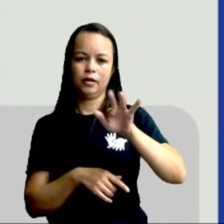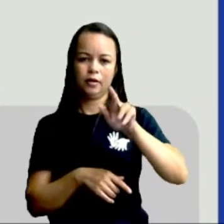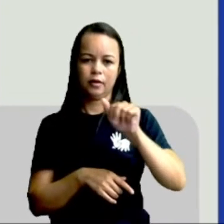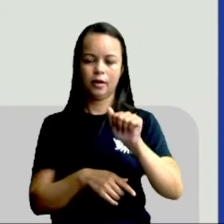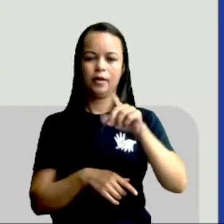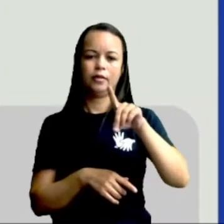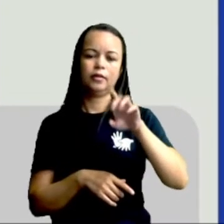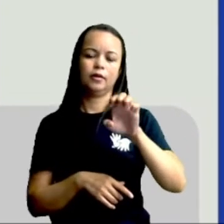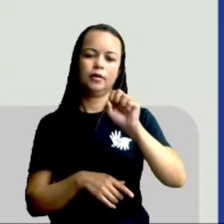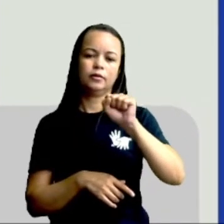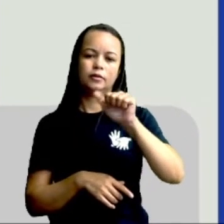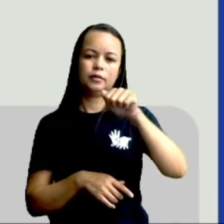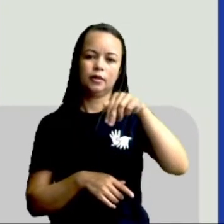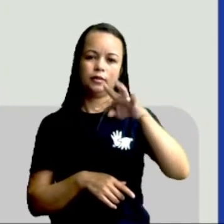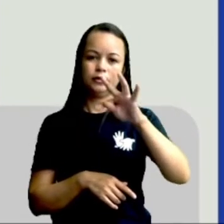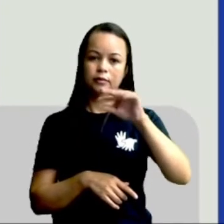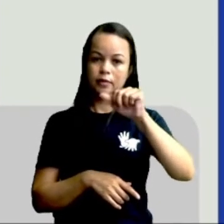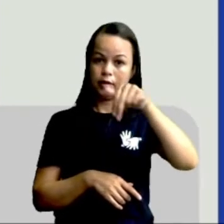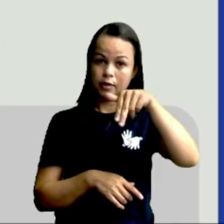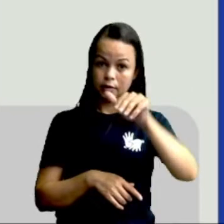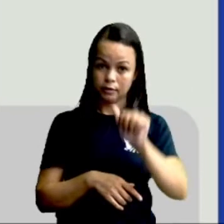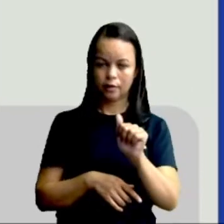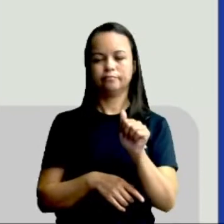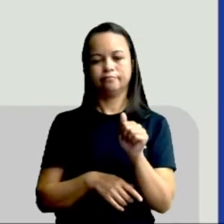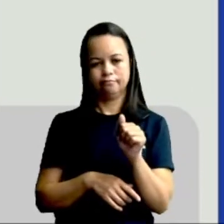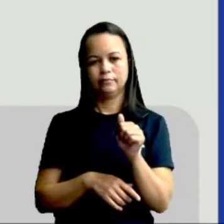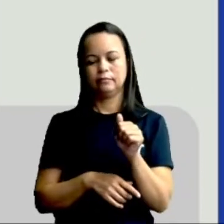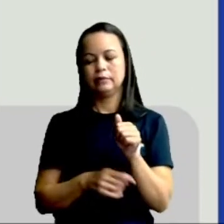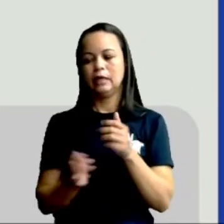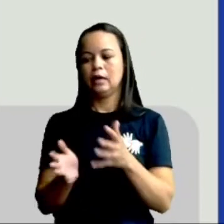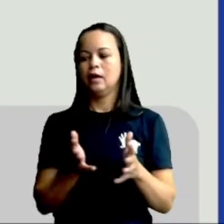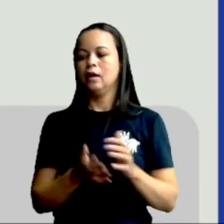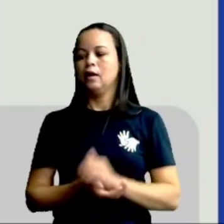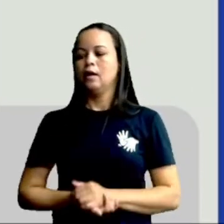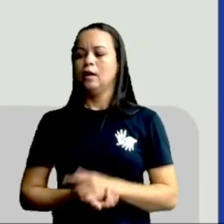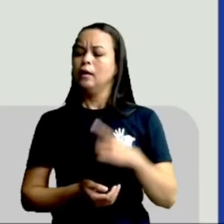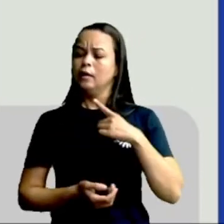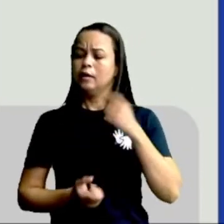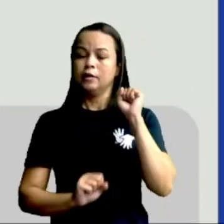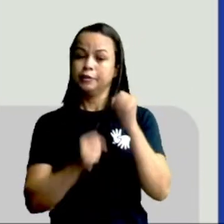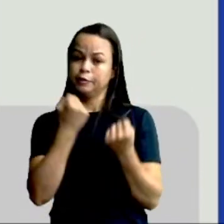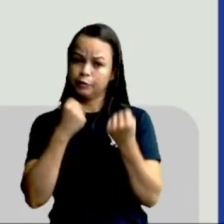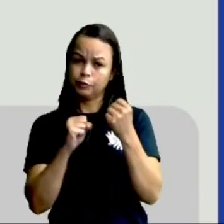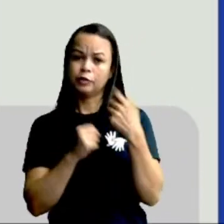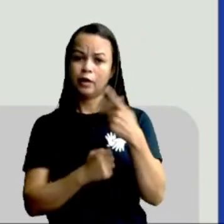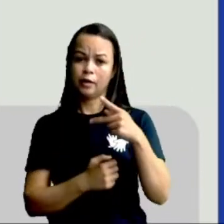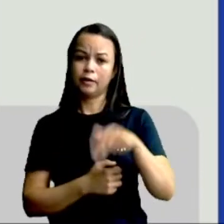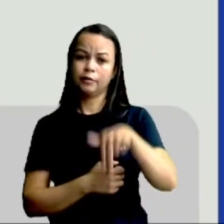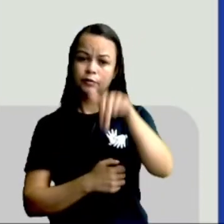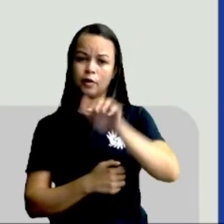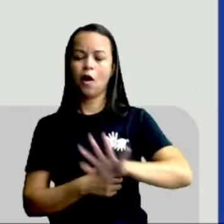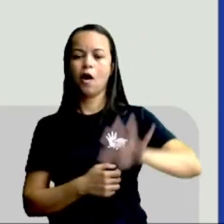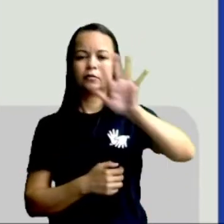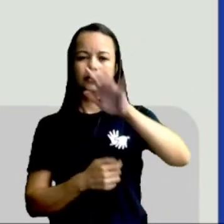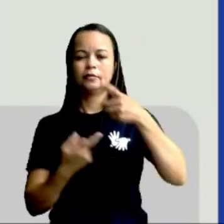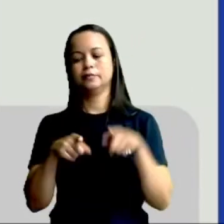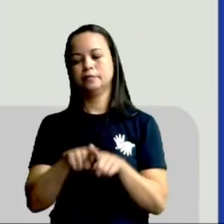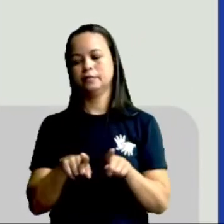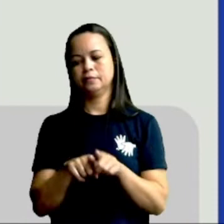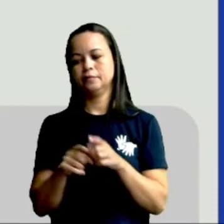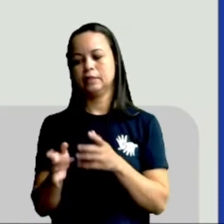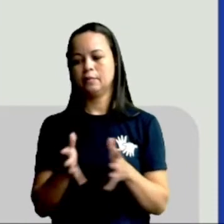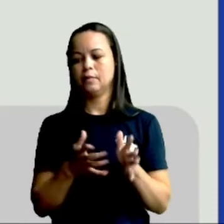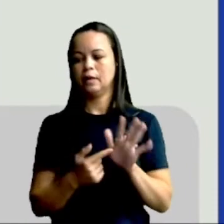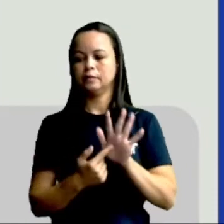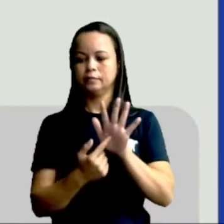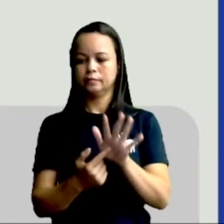Indústria, olha aí, ó. A gente tem um grande polo de indústrias aqui no Nordeste também, ó. É mais forte e diversificada em